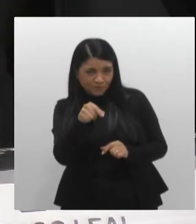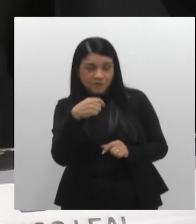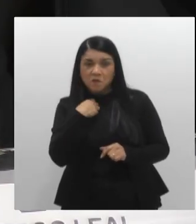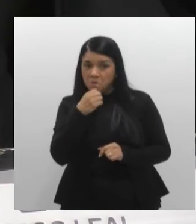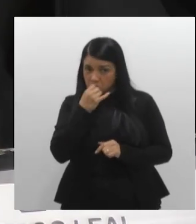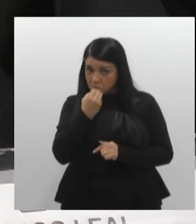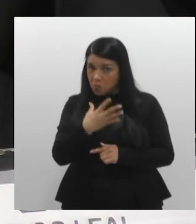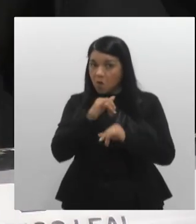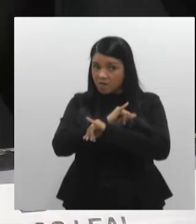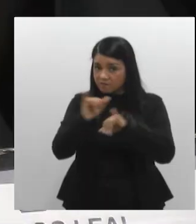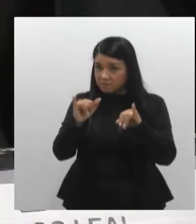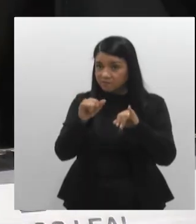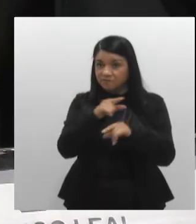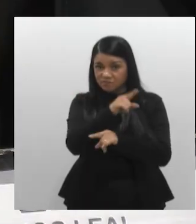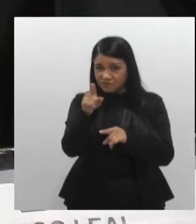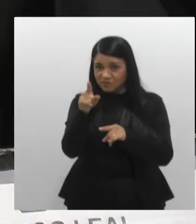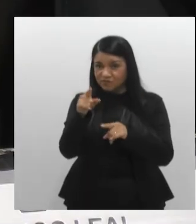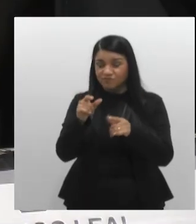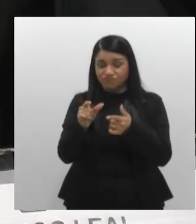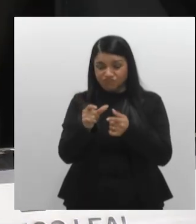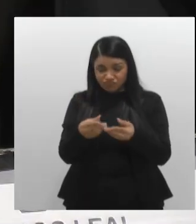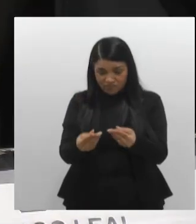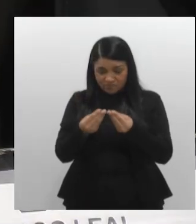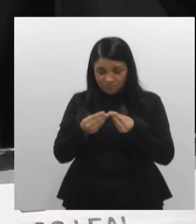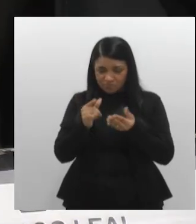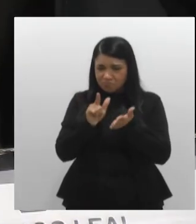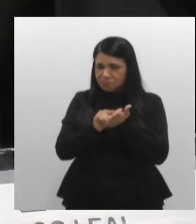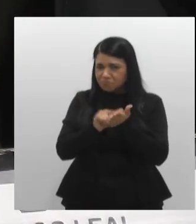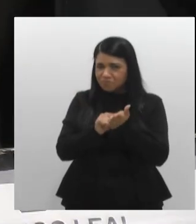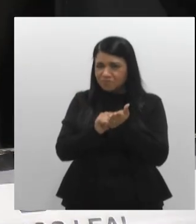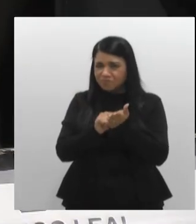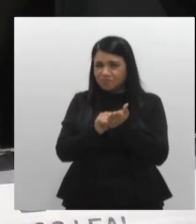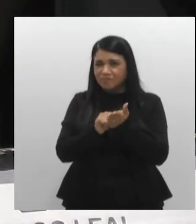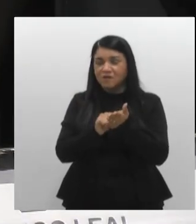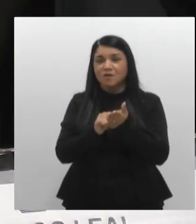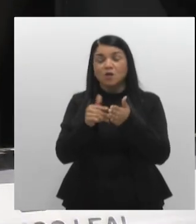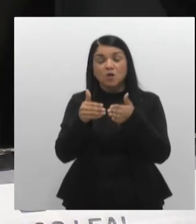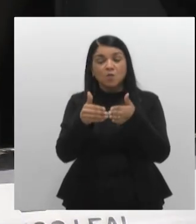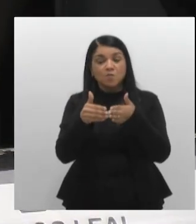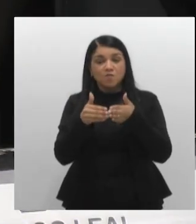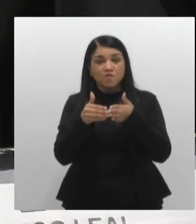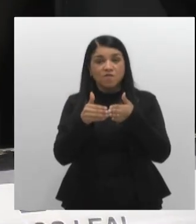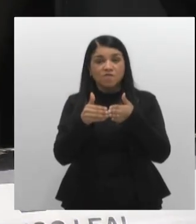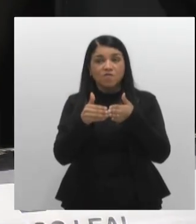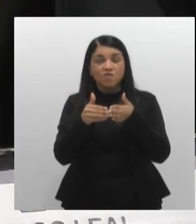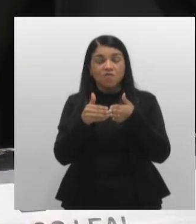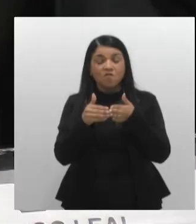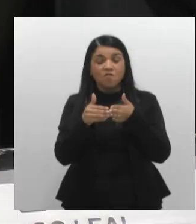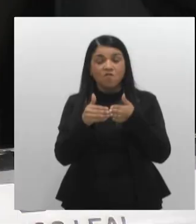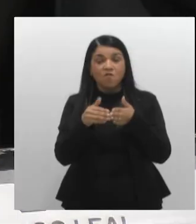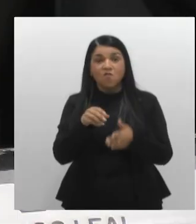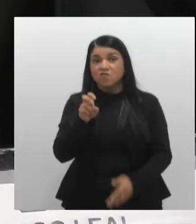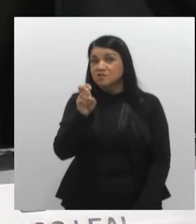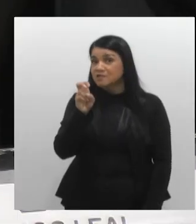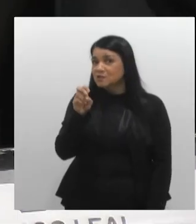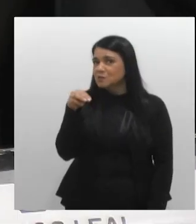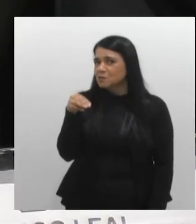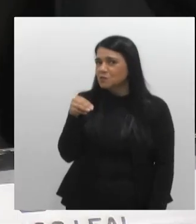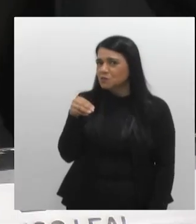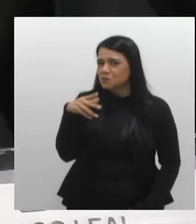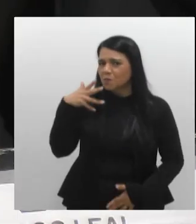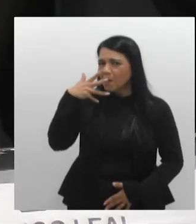avisar, porque todo mundo recebeu um bilhetinho dizendo o seguinte: por favor, fique atento à fala, não mais que 5 minutos. Eu achei